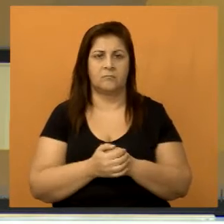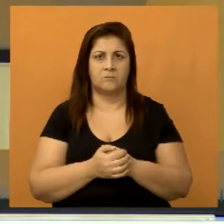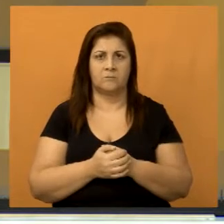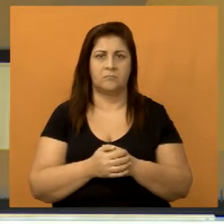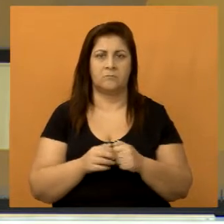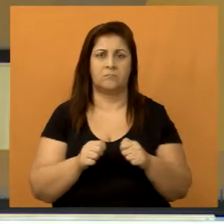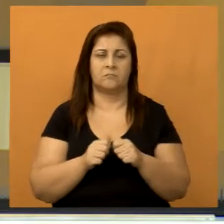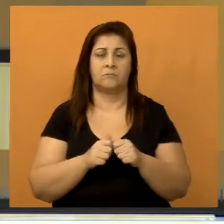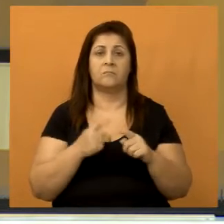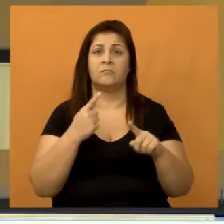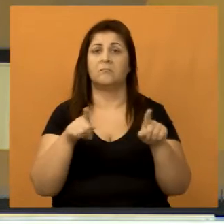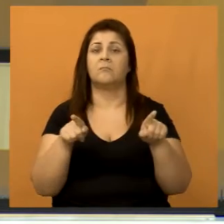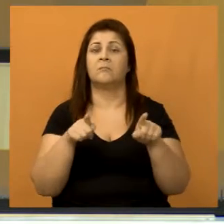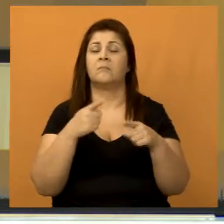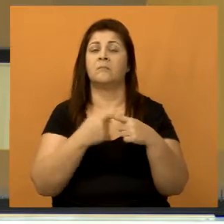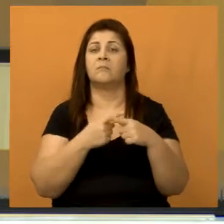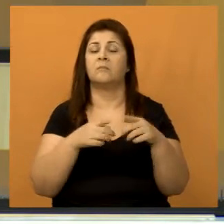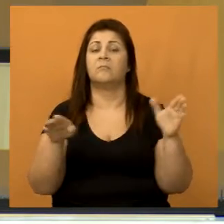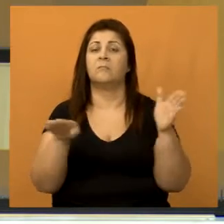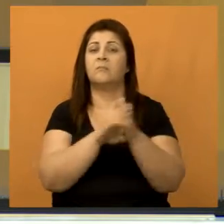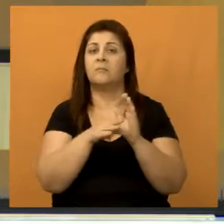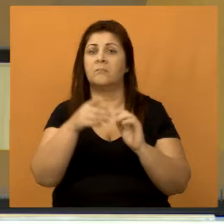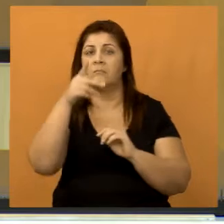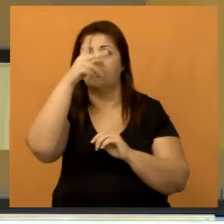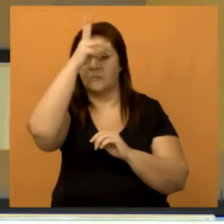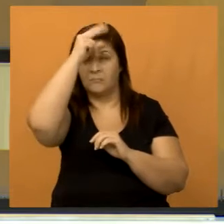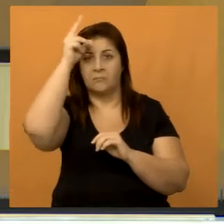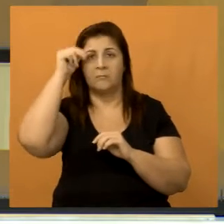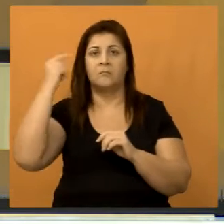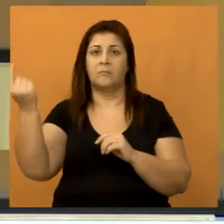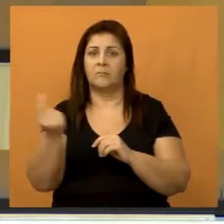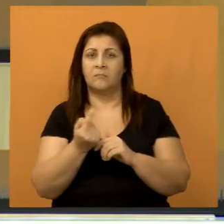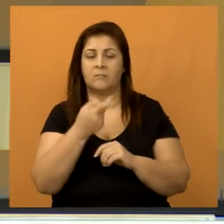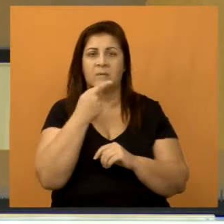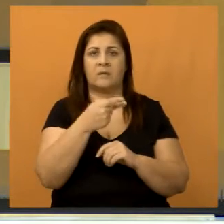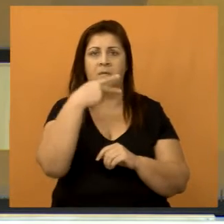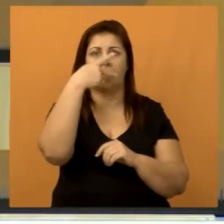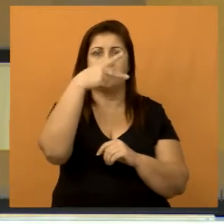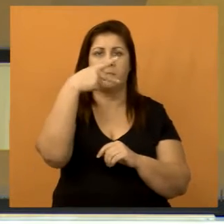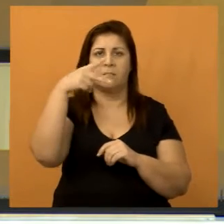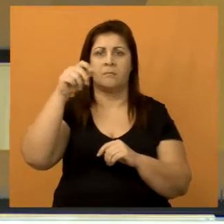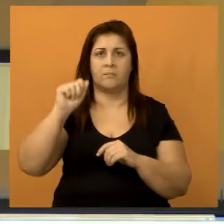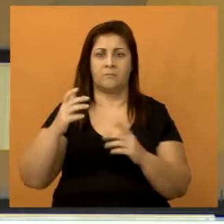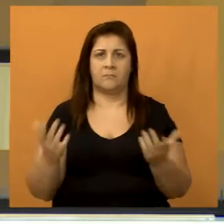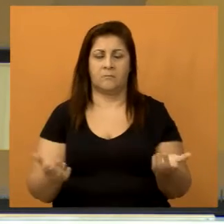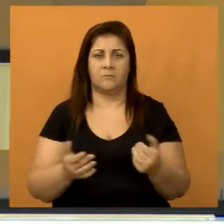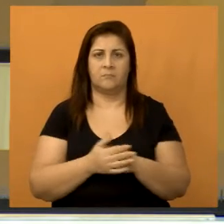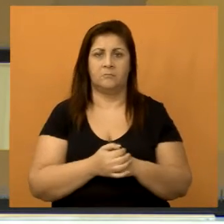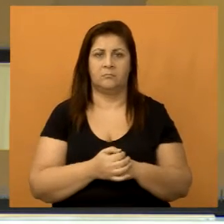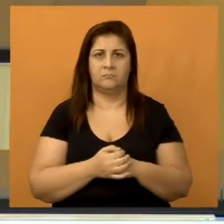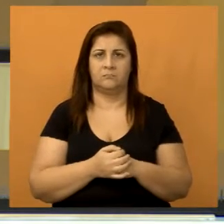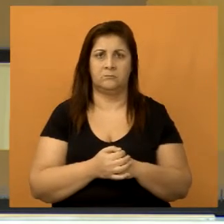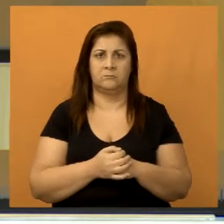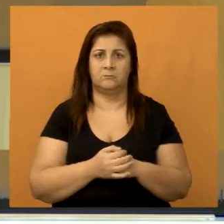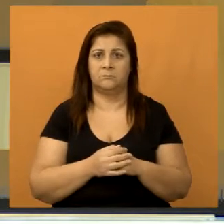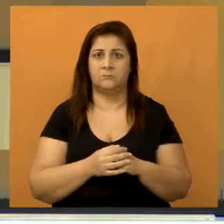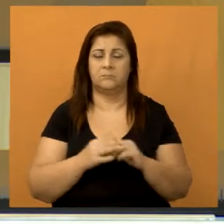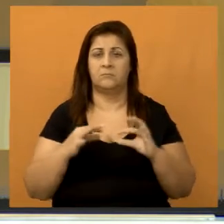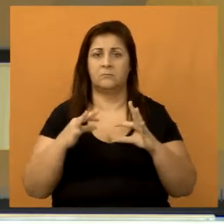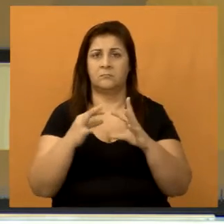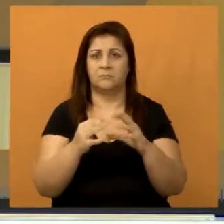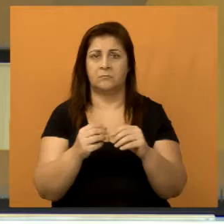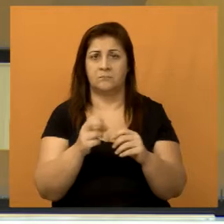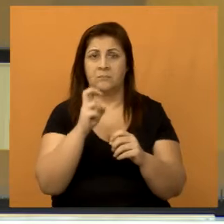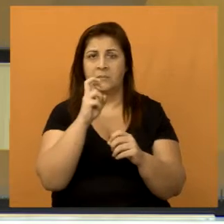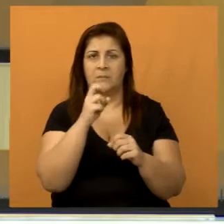questão. Porque até o prefeito, quando veio aqui falar do PPA, que é um programa estruturante, projeto estruturante para a cidade inteira, de 5 anos